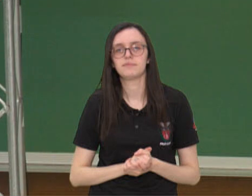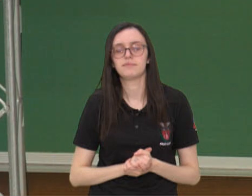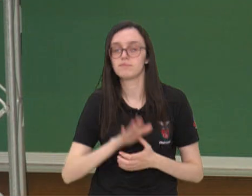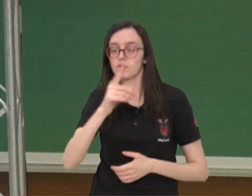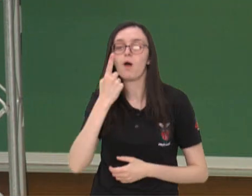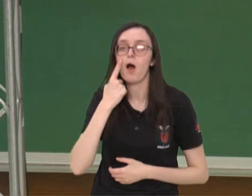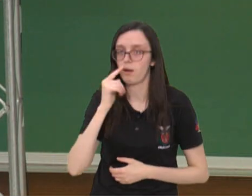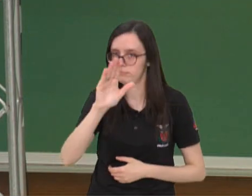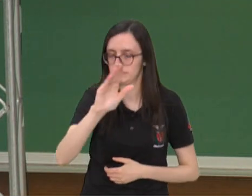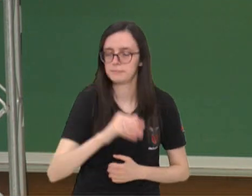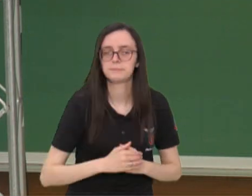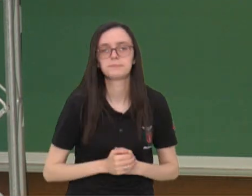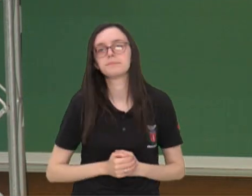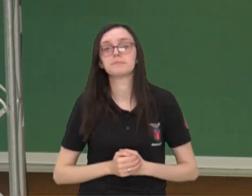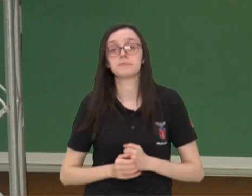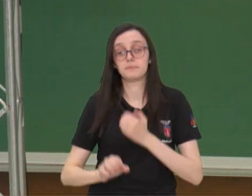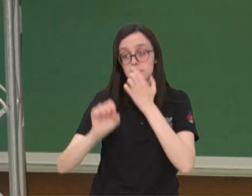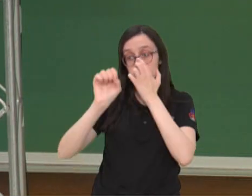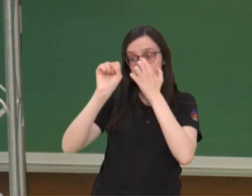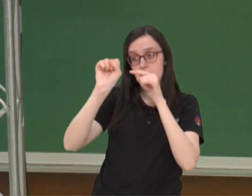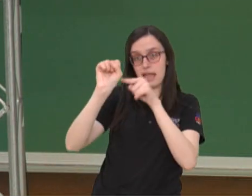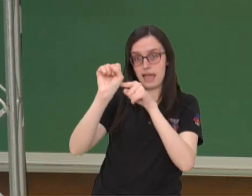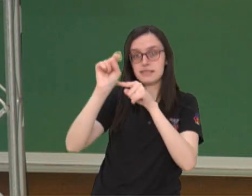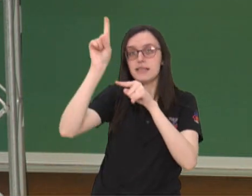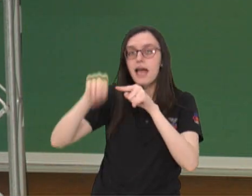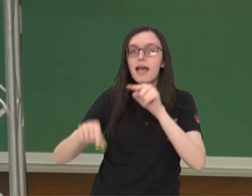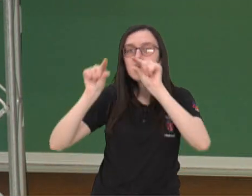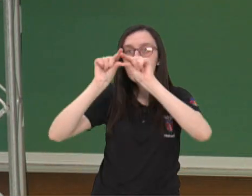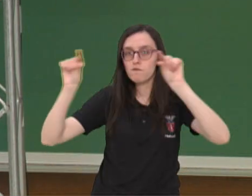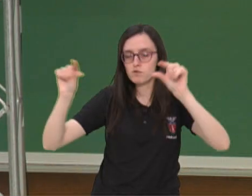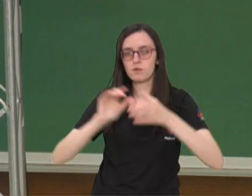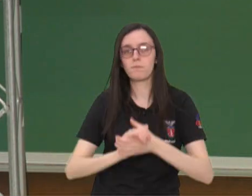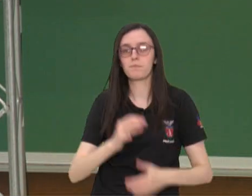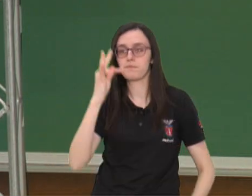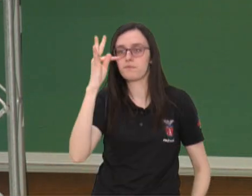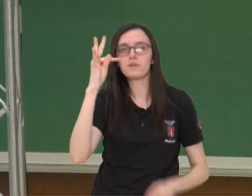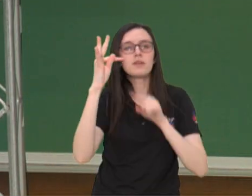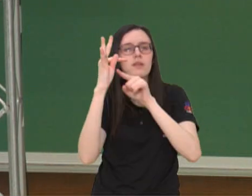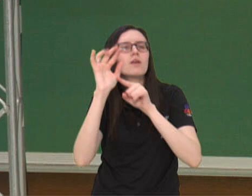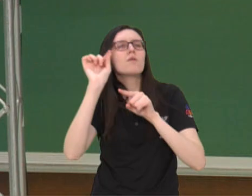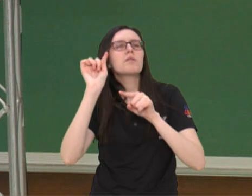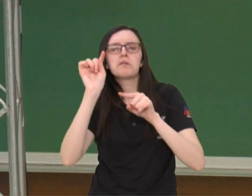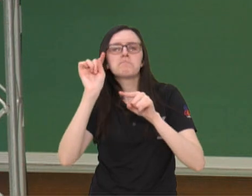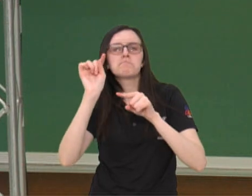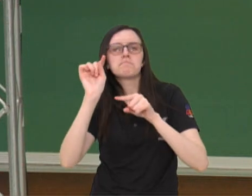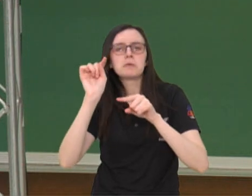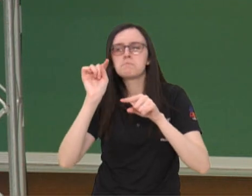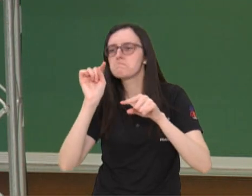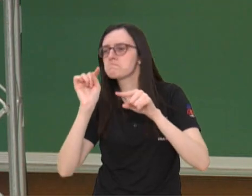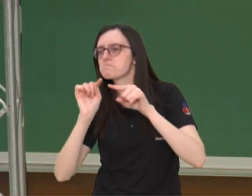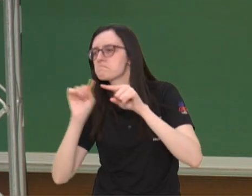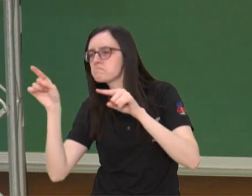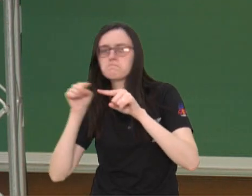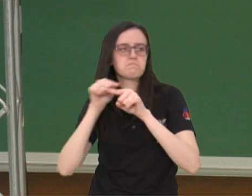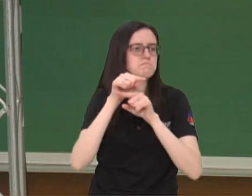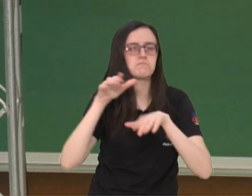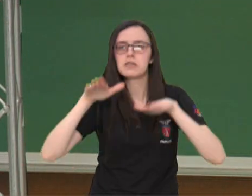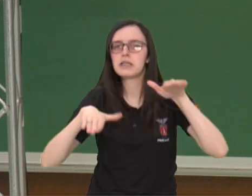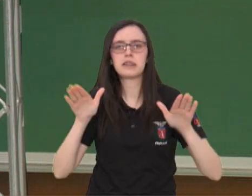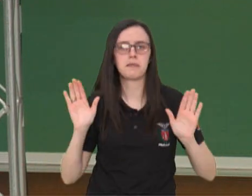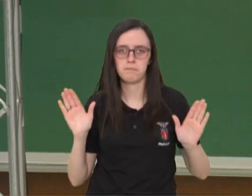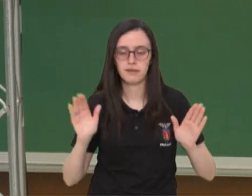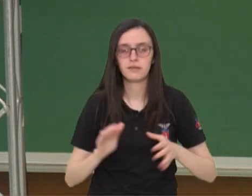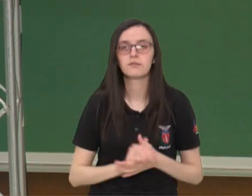Olha só, S é a nossa função, t é a nossa variável independente. Para mudar de sentido tem que ser no